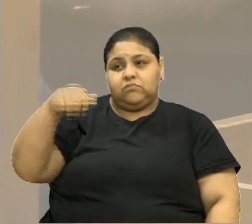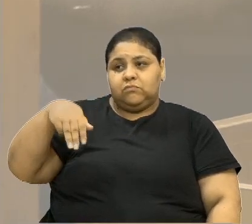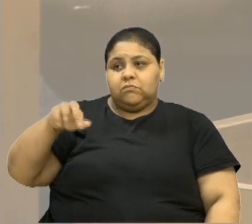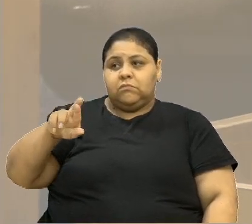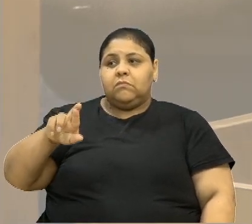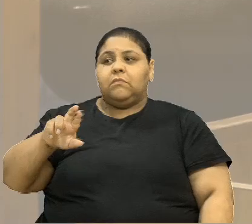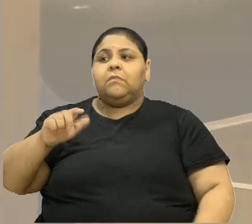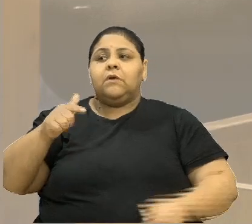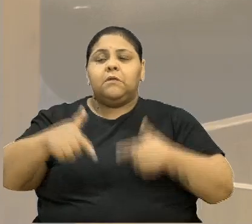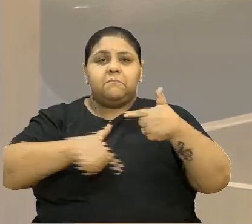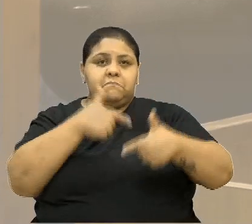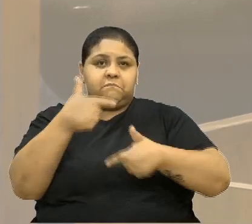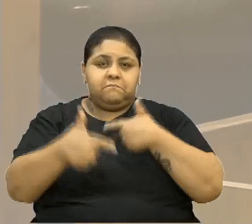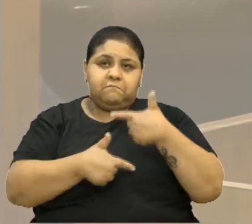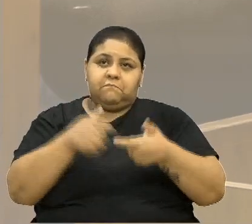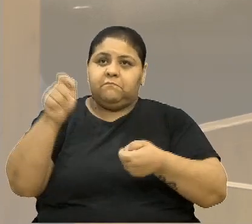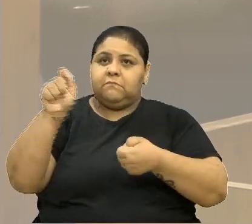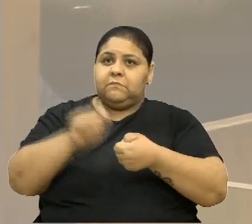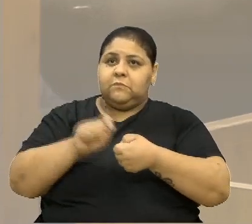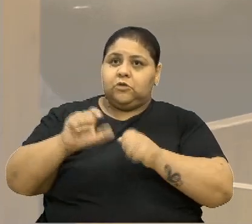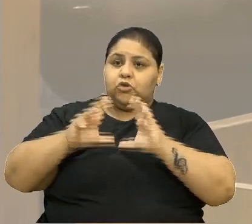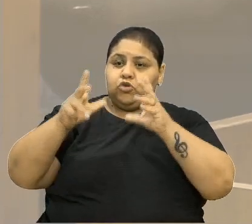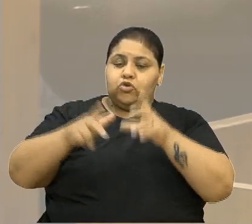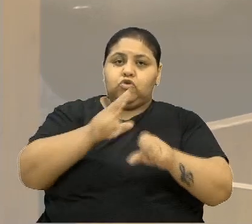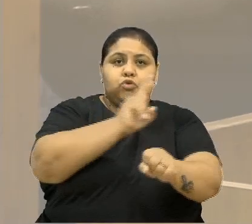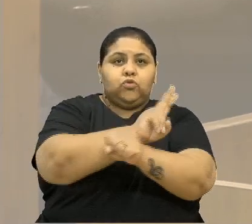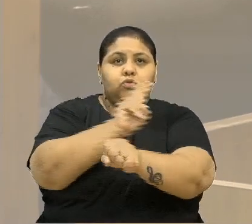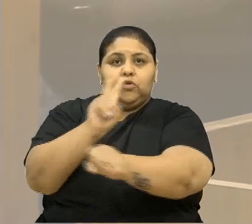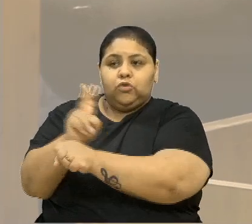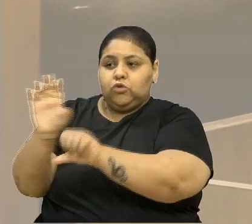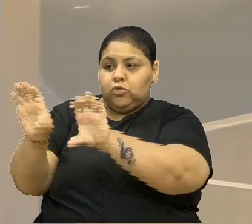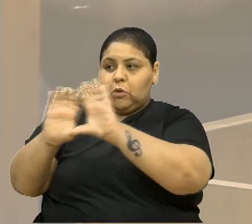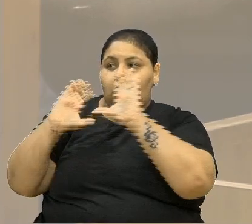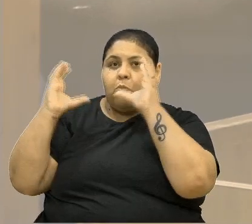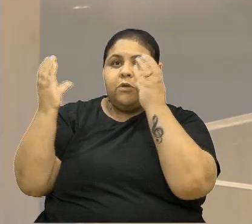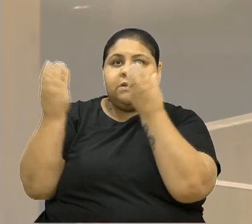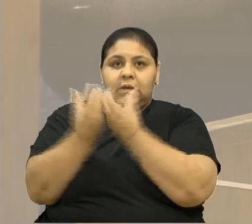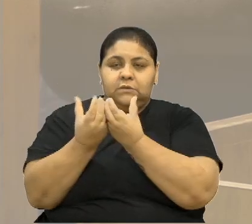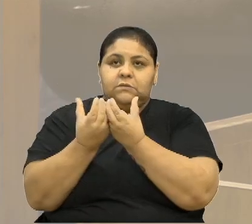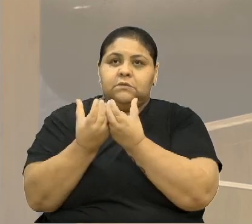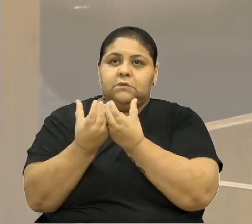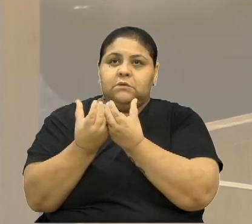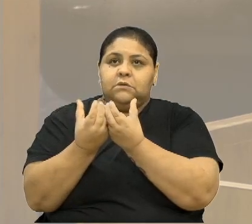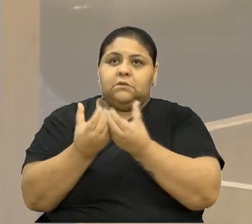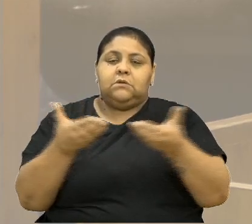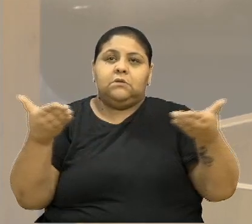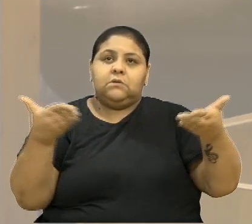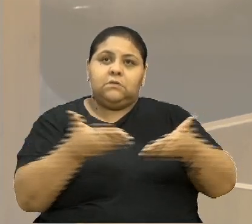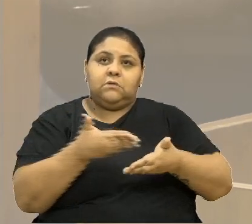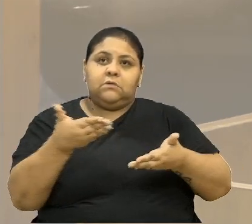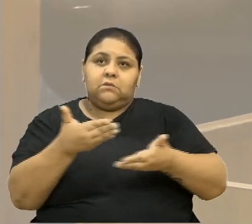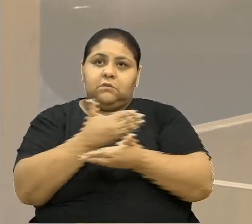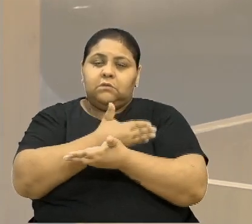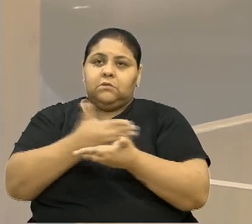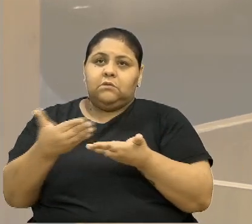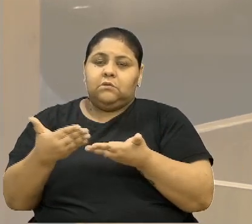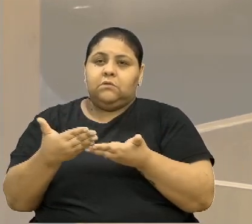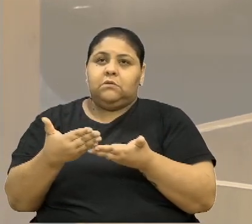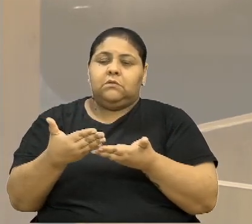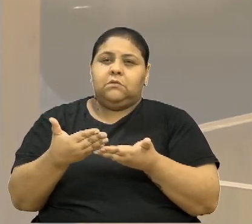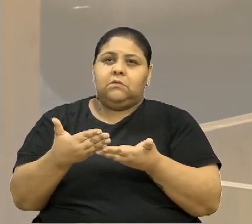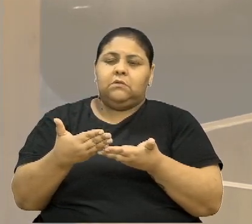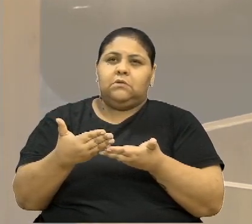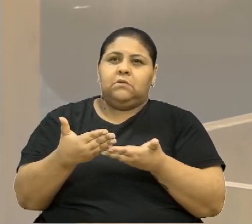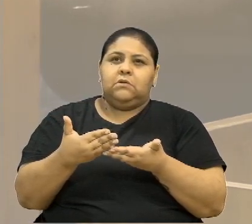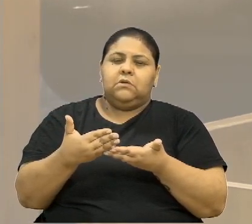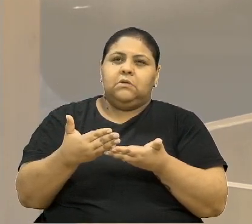trabalho, vem fazendo todo o gerenciamento da comunidade, e agora com a inauguração da Vila Deitrone, possivelmente no ano